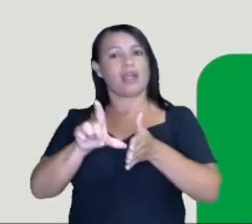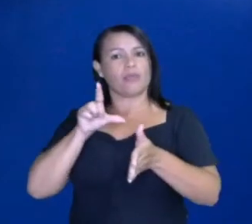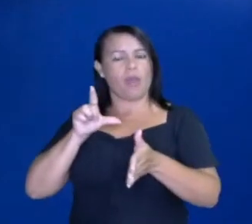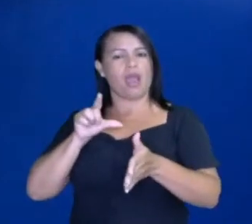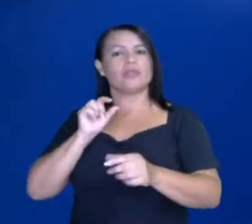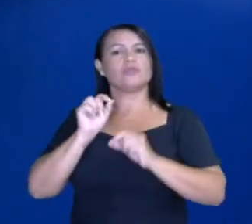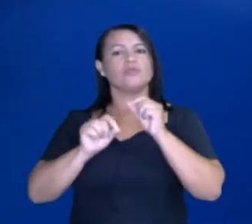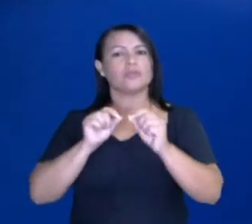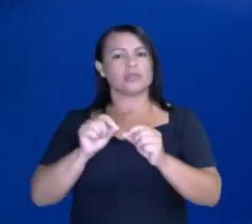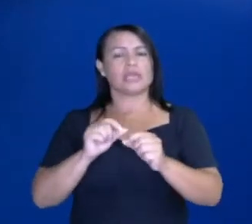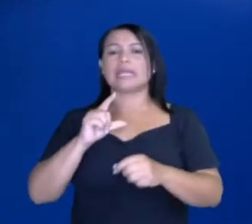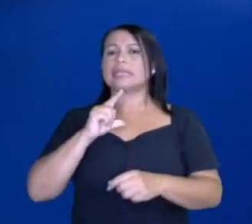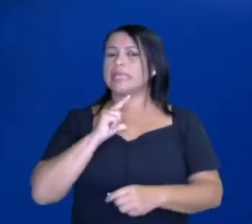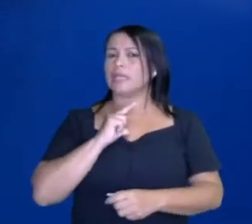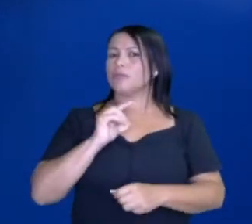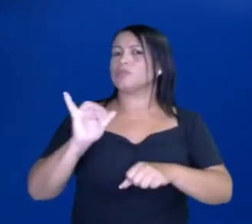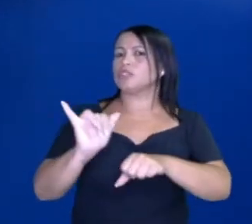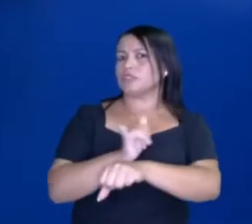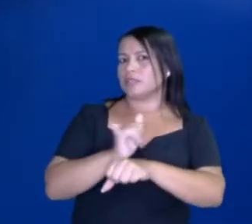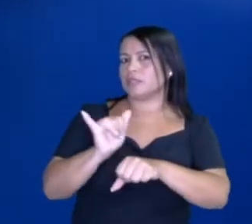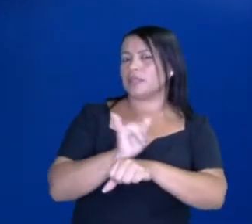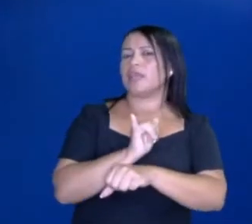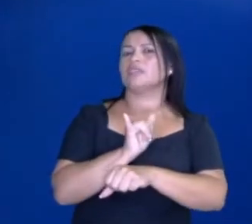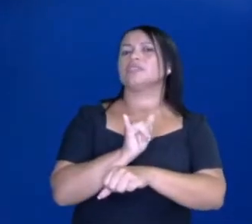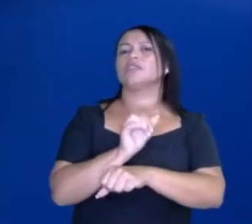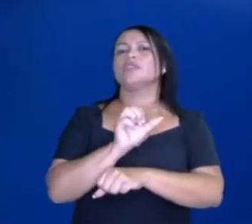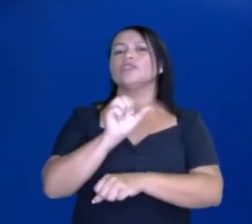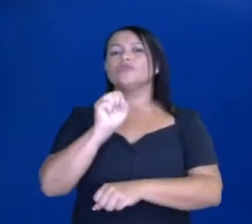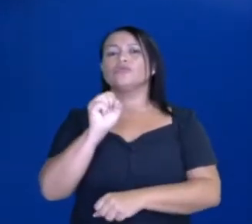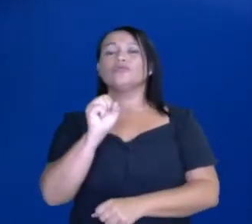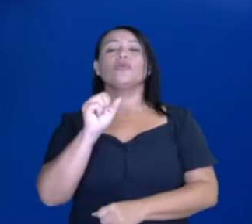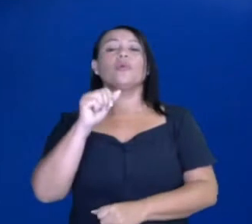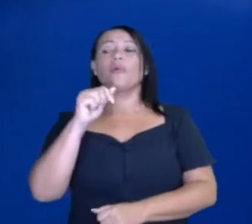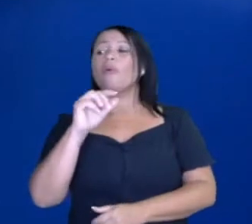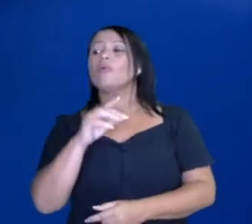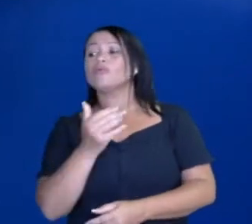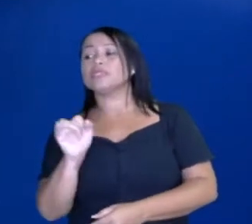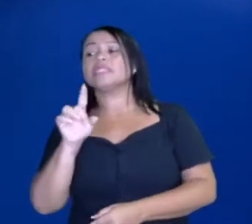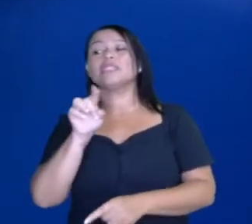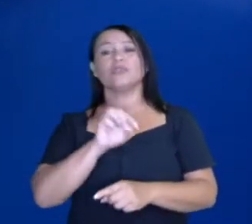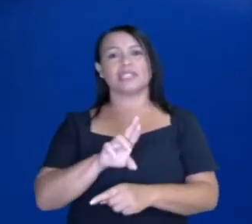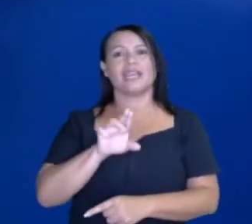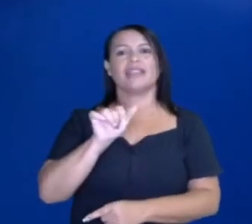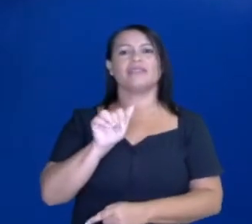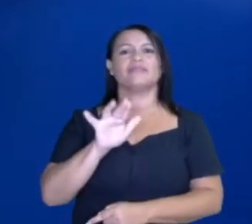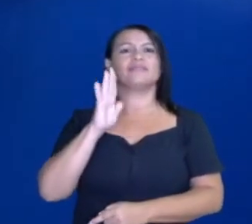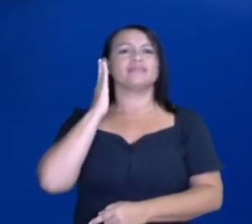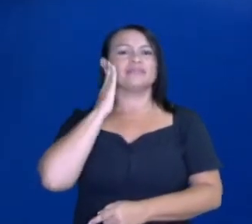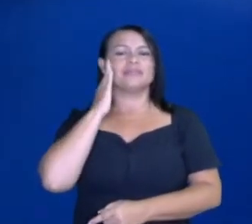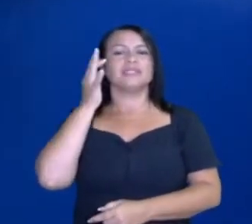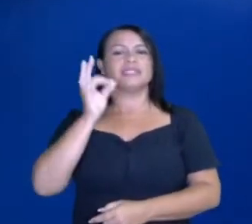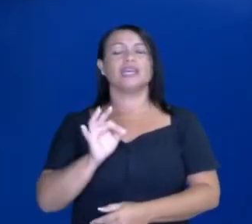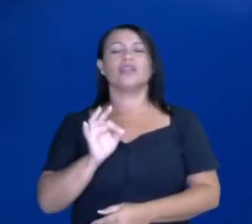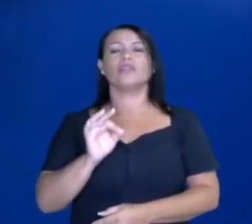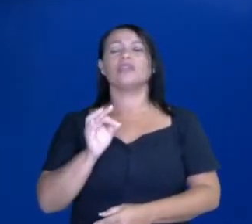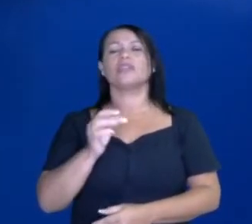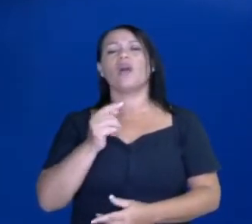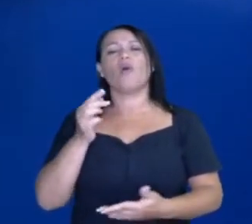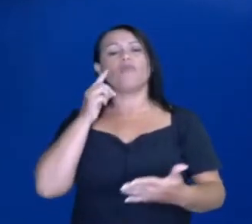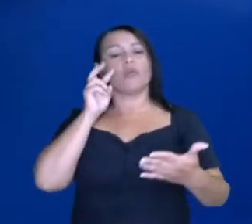início, temos as técnicas do skimming e do scanning, certo? Voltando para o